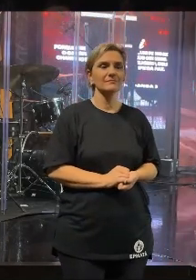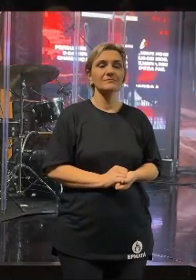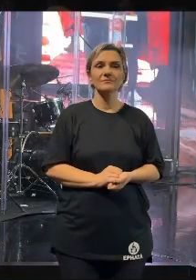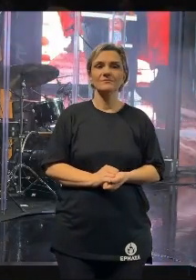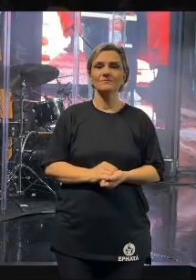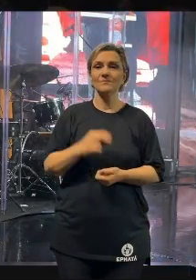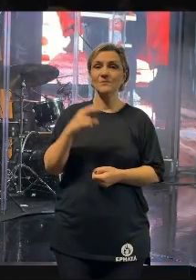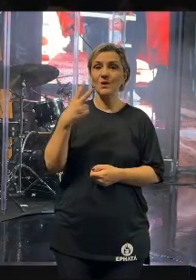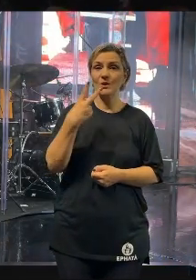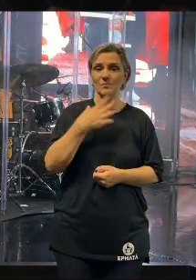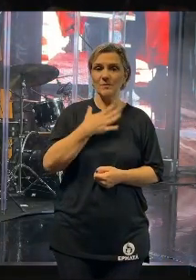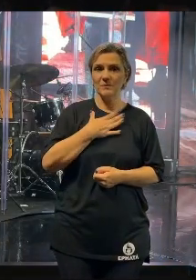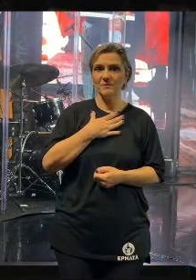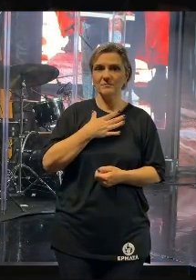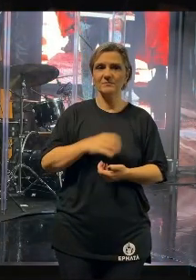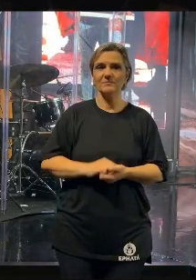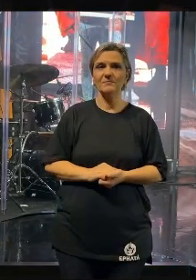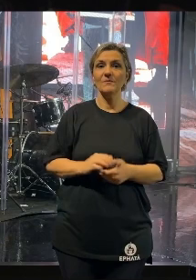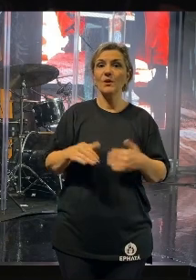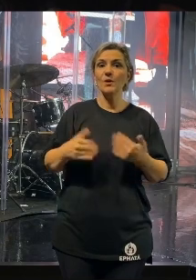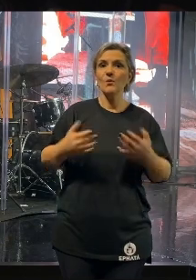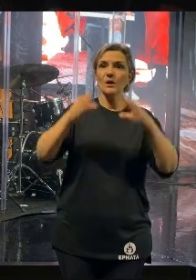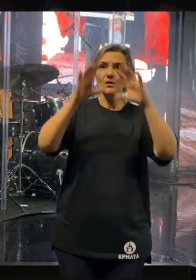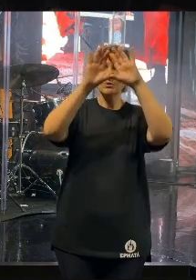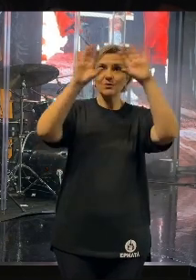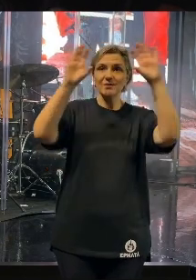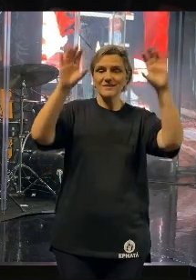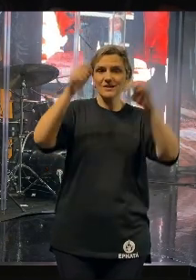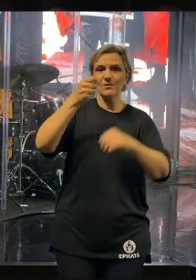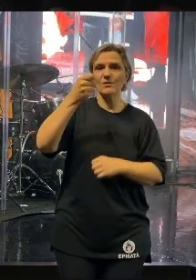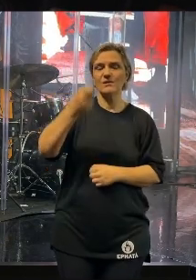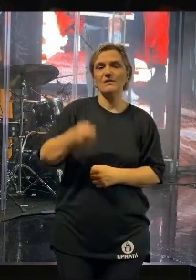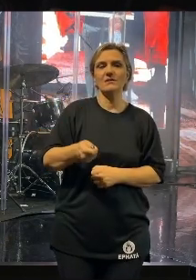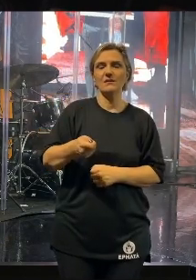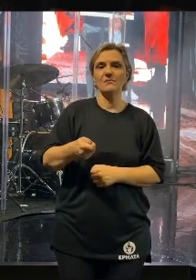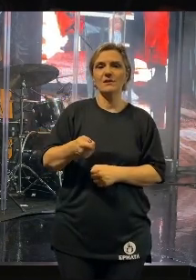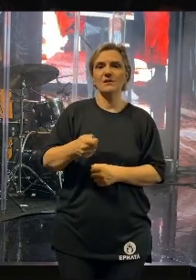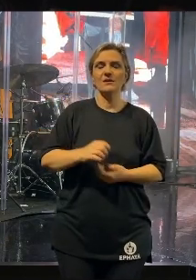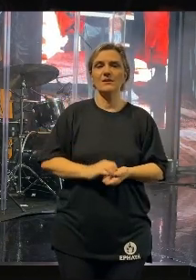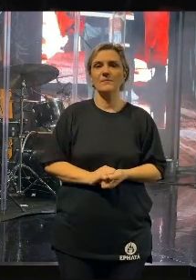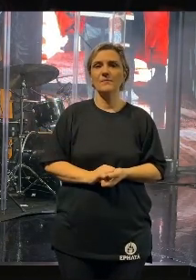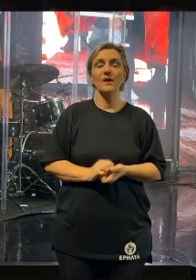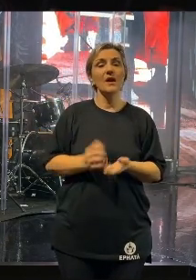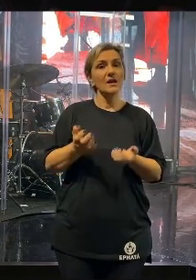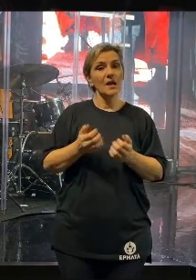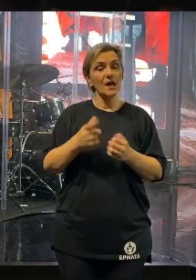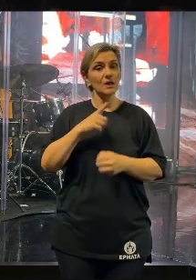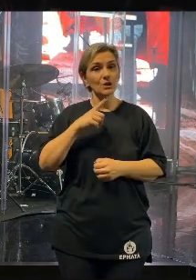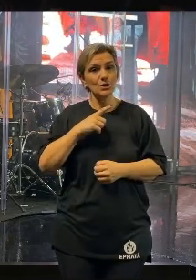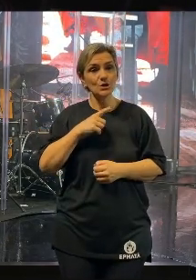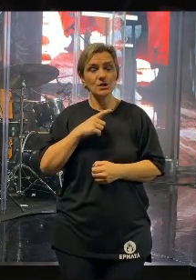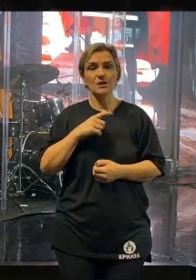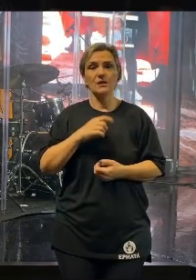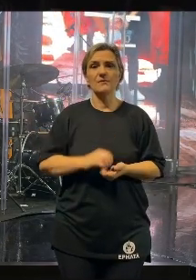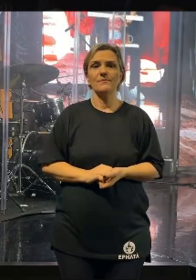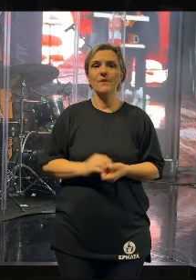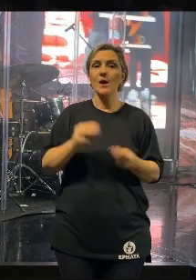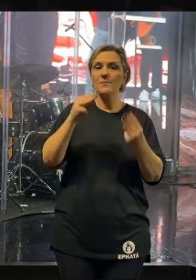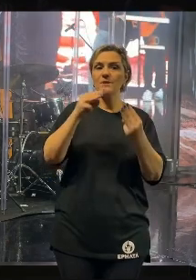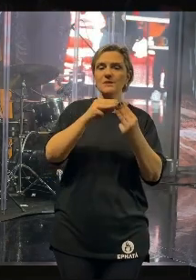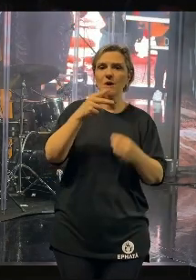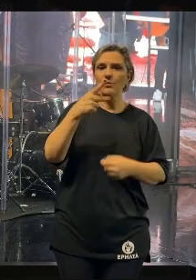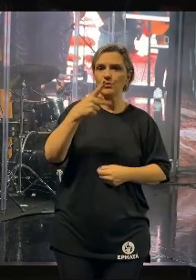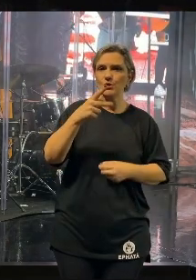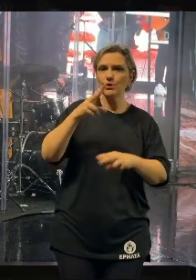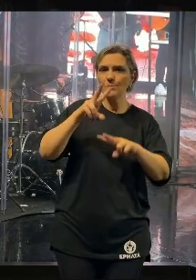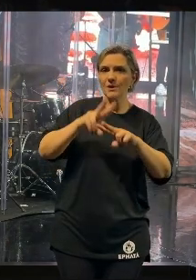Olha para mim. Quando os céus determinam, aquele que tinha a missão de te prender é